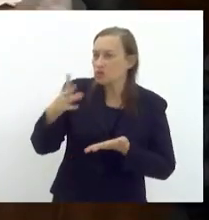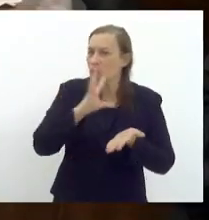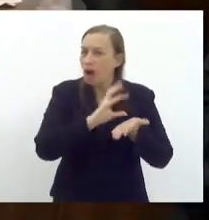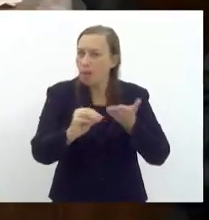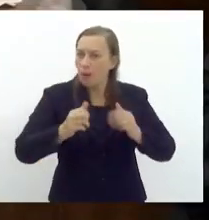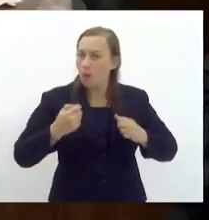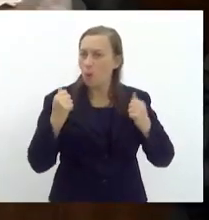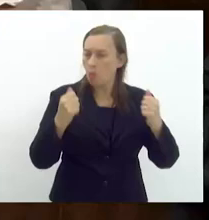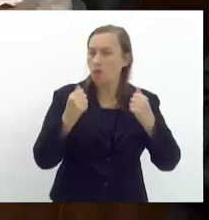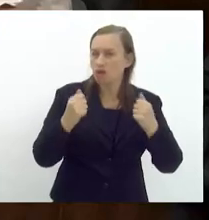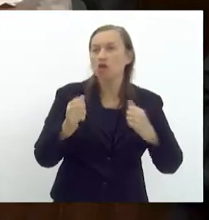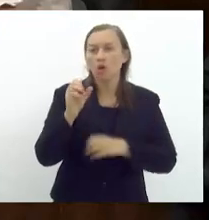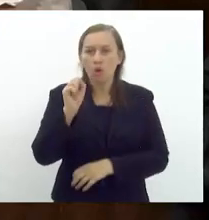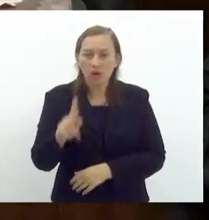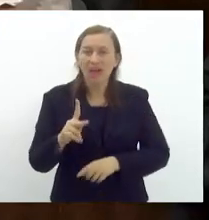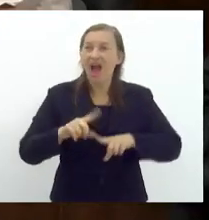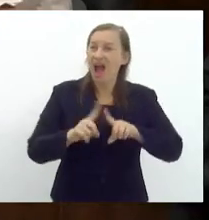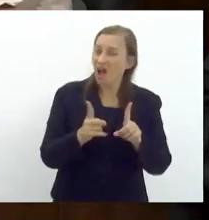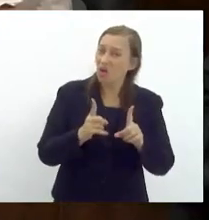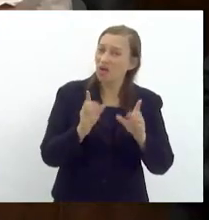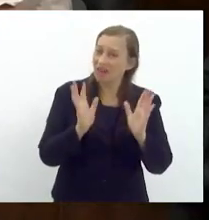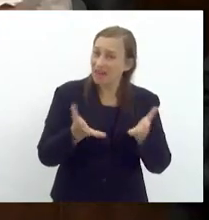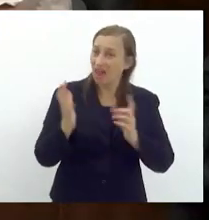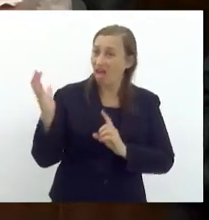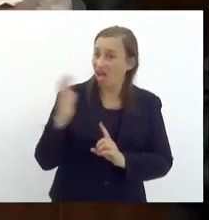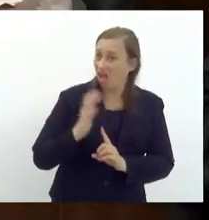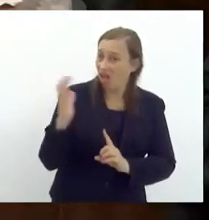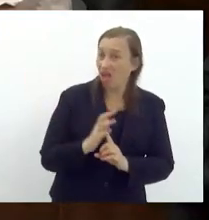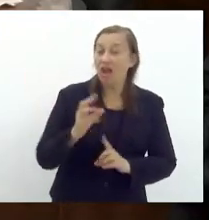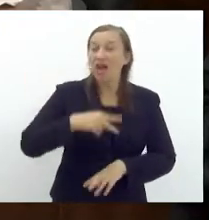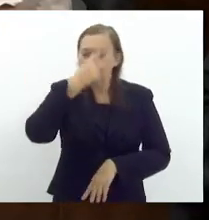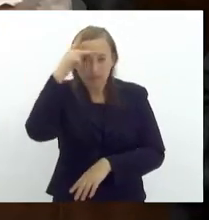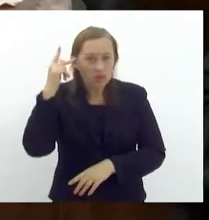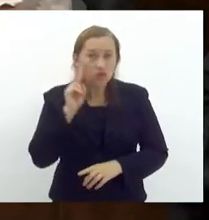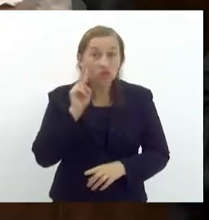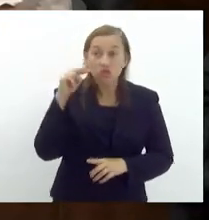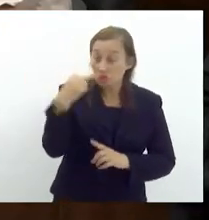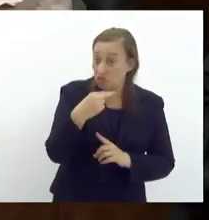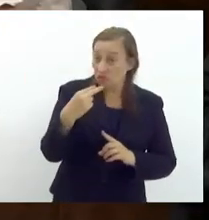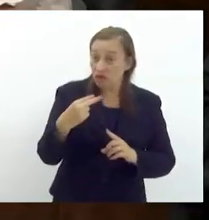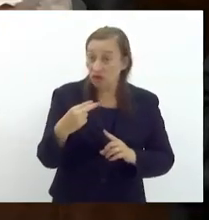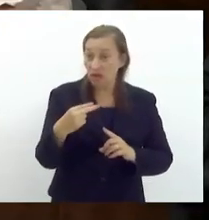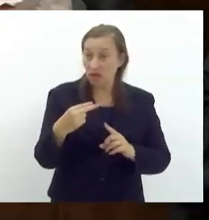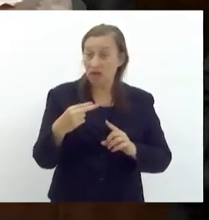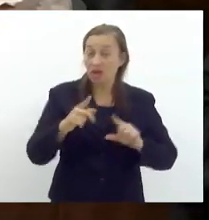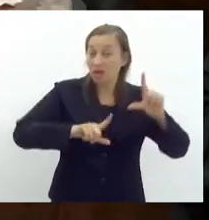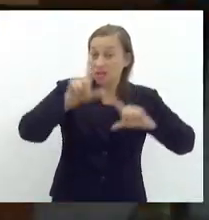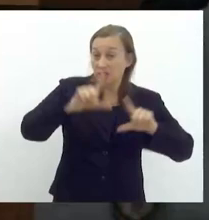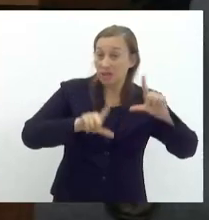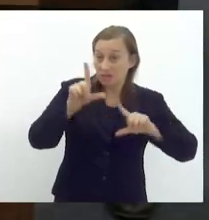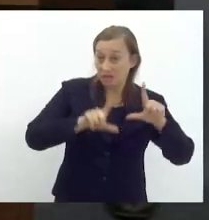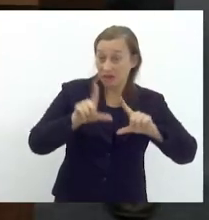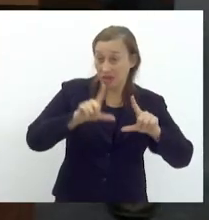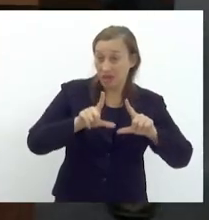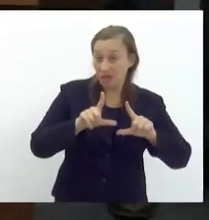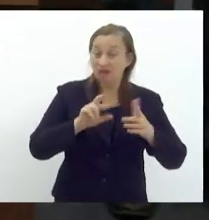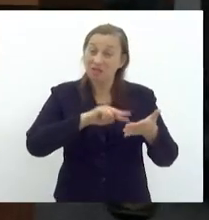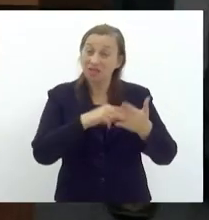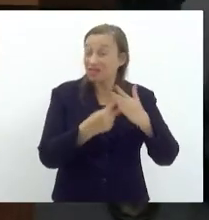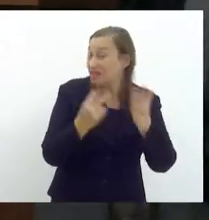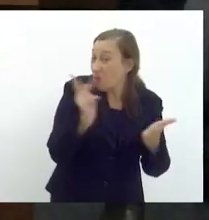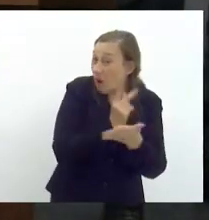sua militância legítimo agora querendo induzir a quem nos assiste numa sessão como essa e a boa parte do Parlamento há uma interpretação